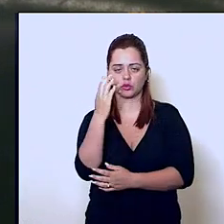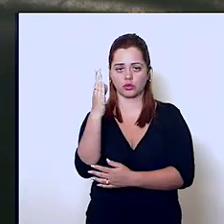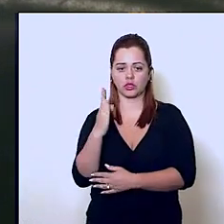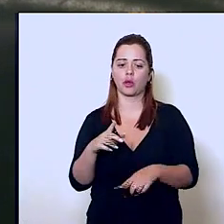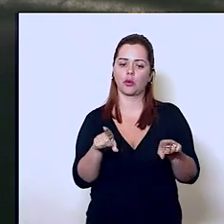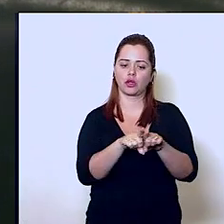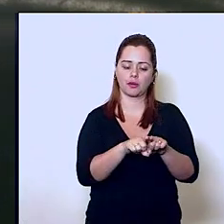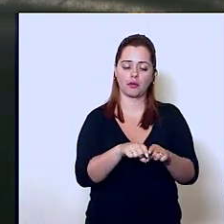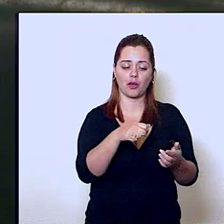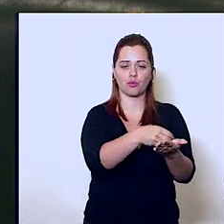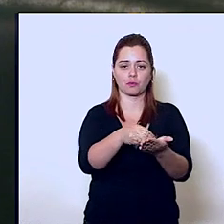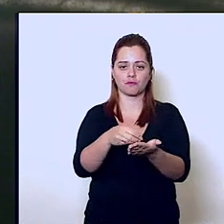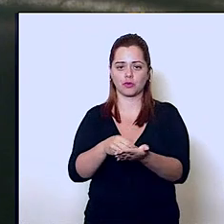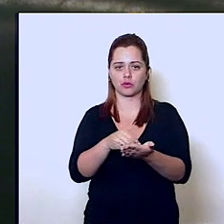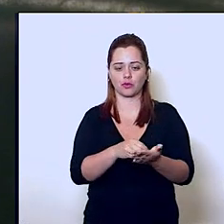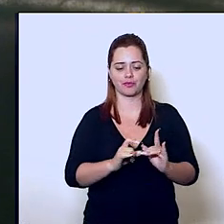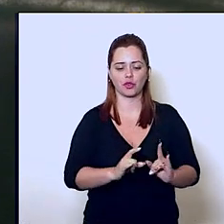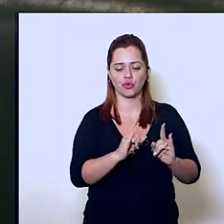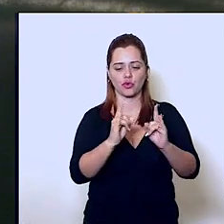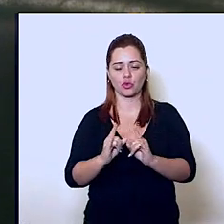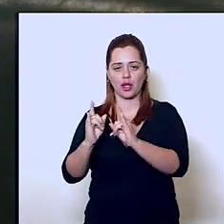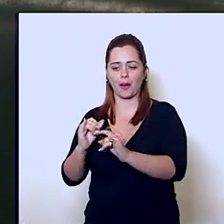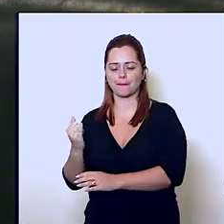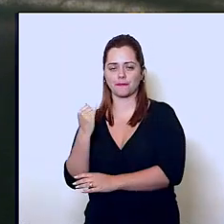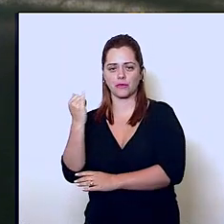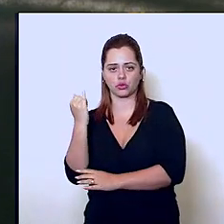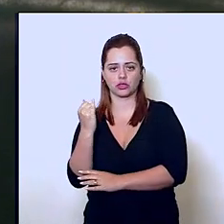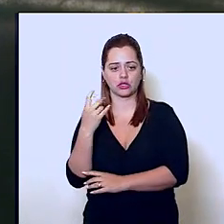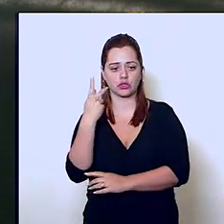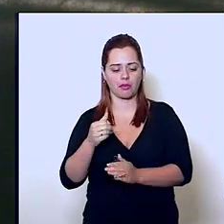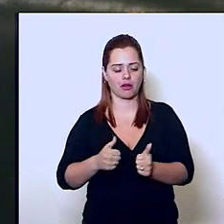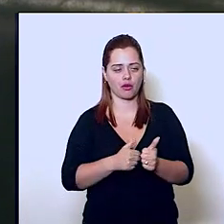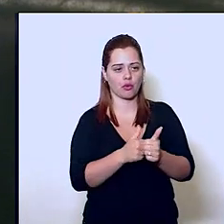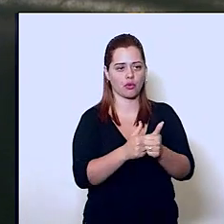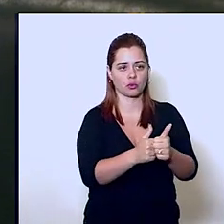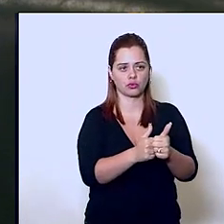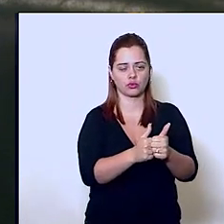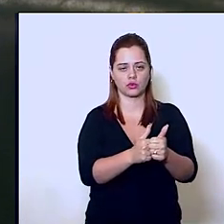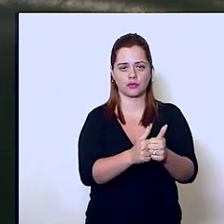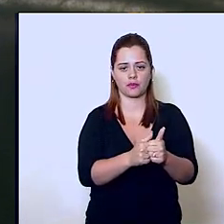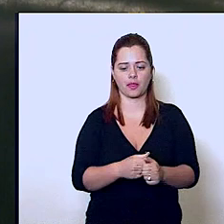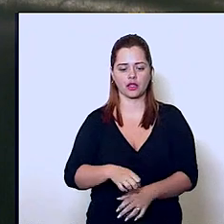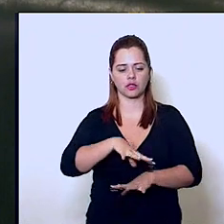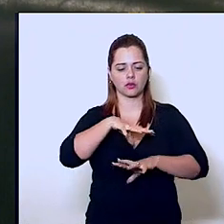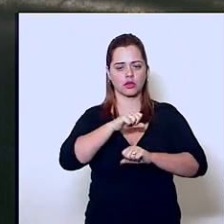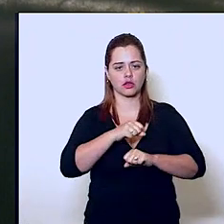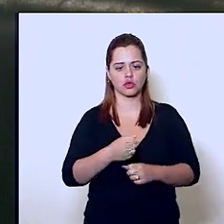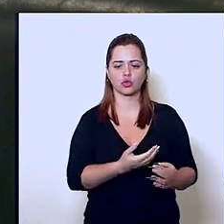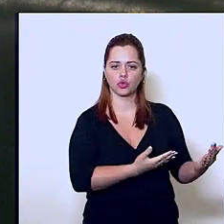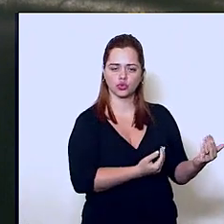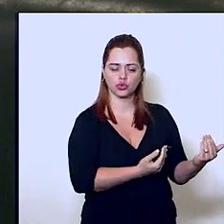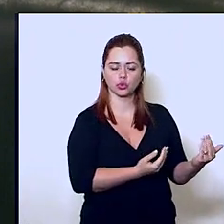né, na conduta dessa diplomacia, né, inspirando novas gerações de diplomatas que orgulham muito o Brasil